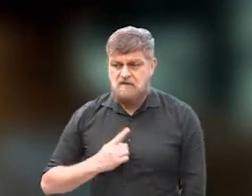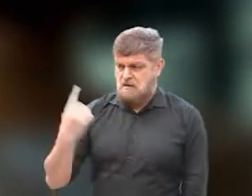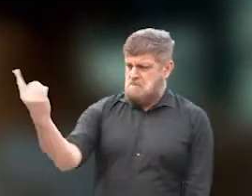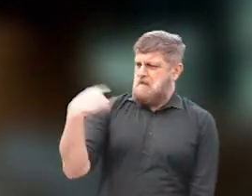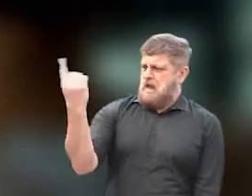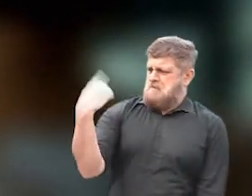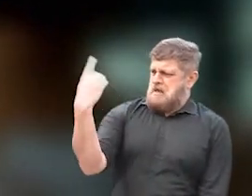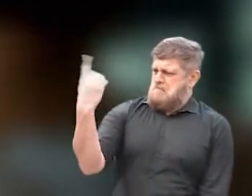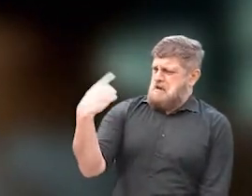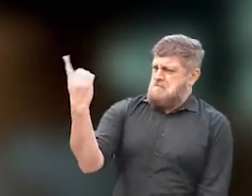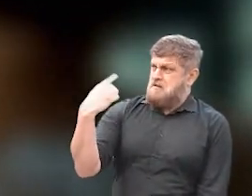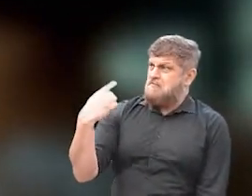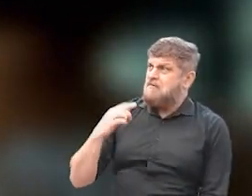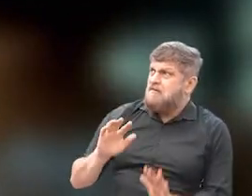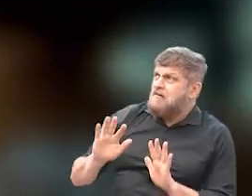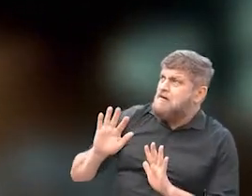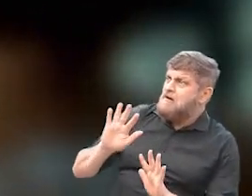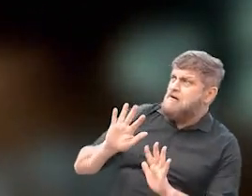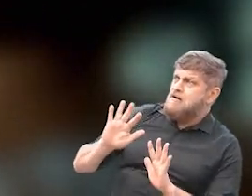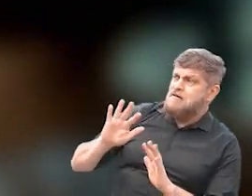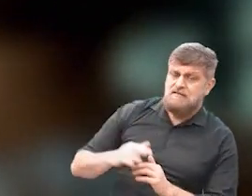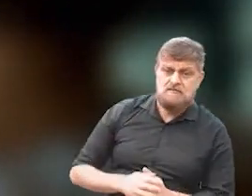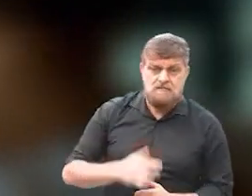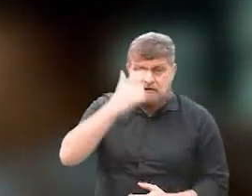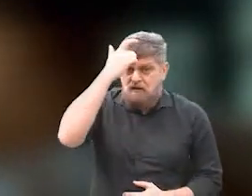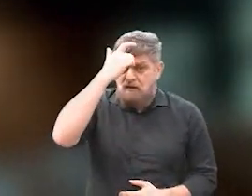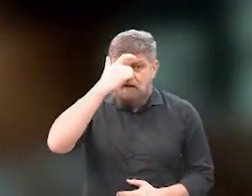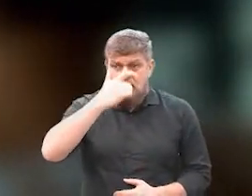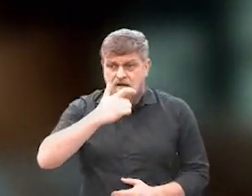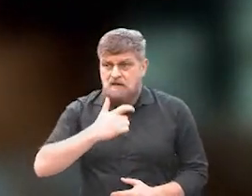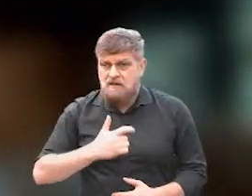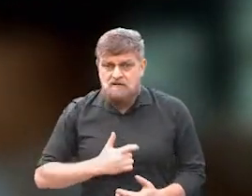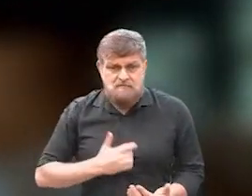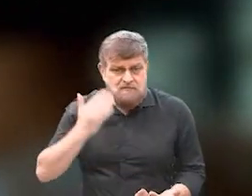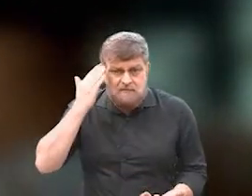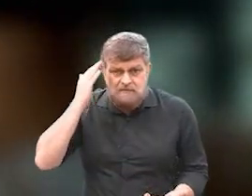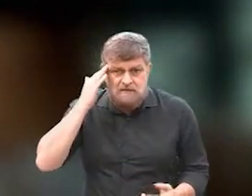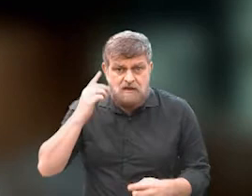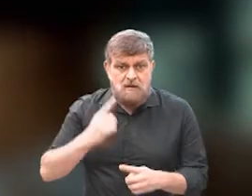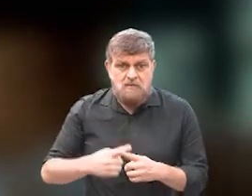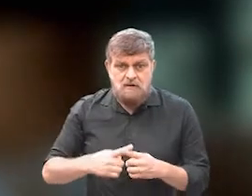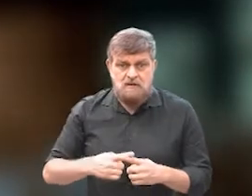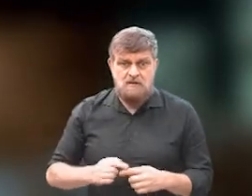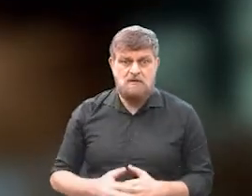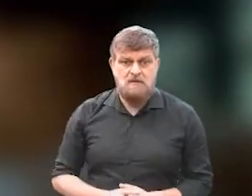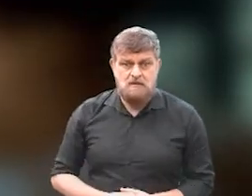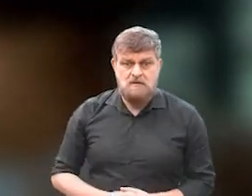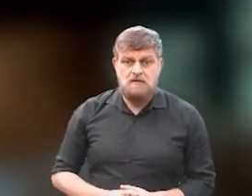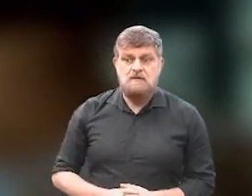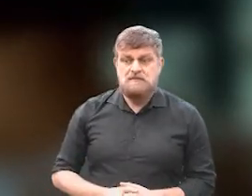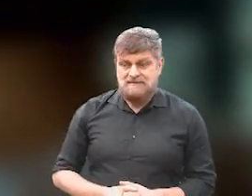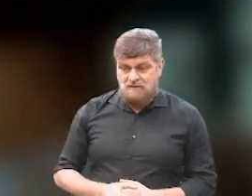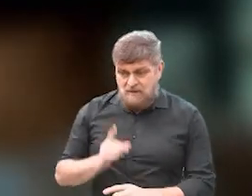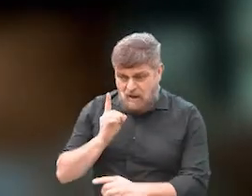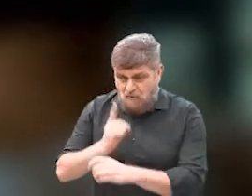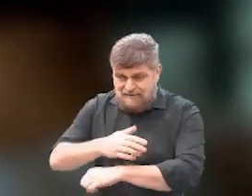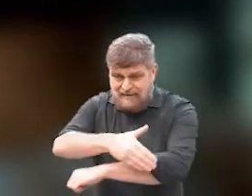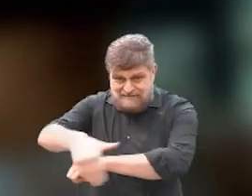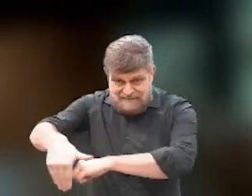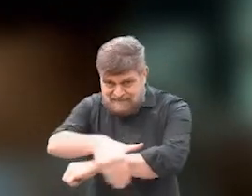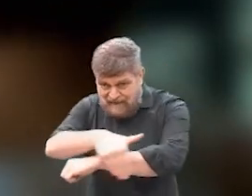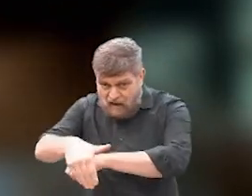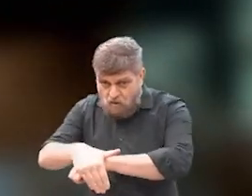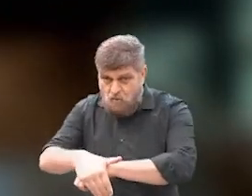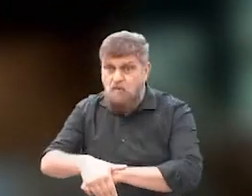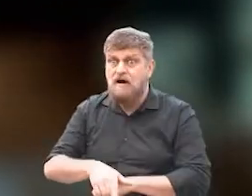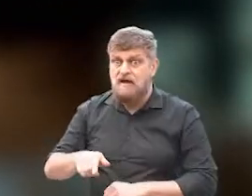ameaça, que eu não perdia por encontrar ele na rua. E o dia que eu encontrasse ele na rua, que eu não ia